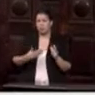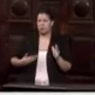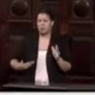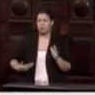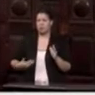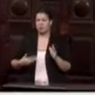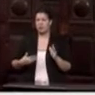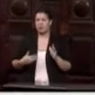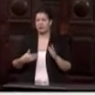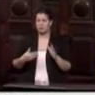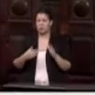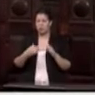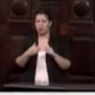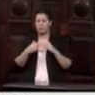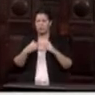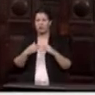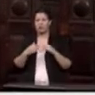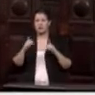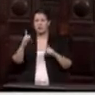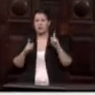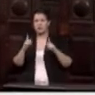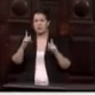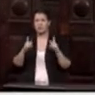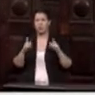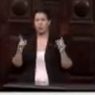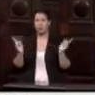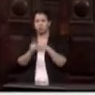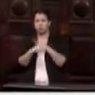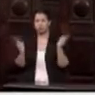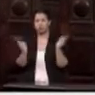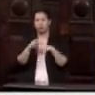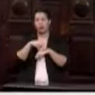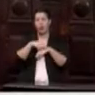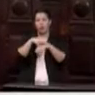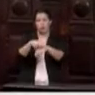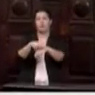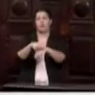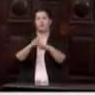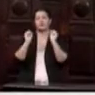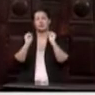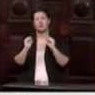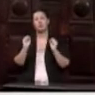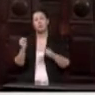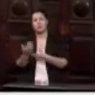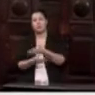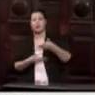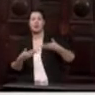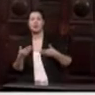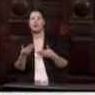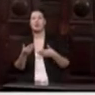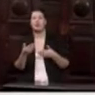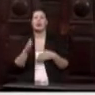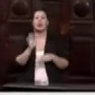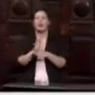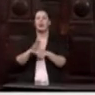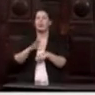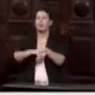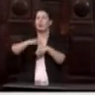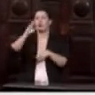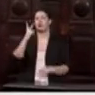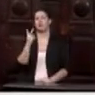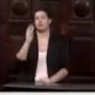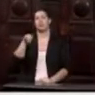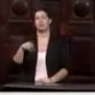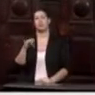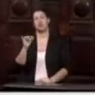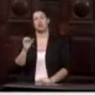uma licitação pública de linhas intermunicipais de ônibus que podem gerar uma outorga de quase 2